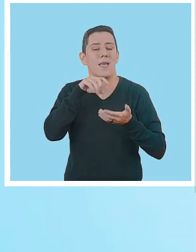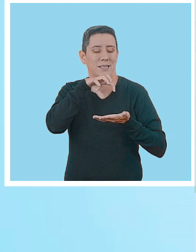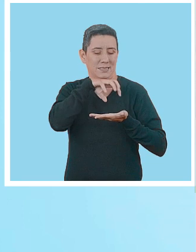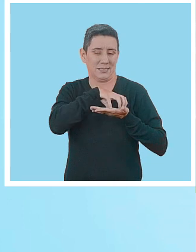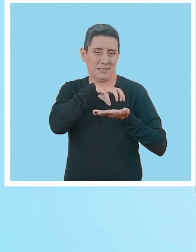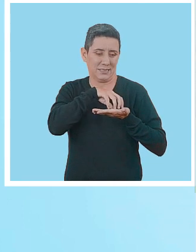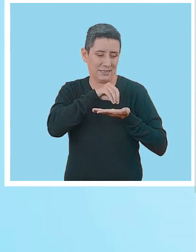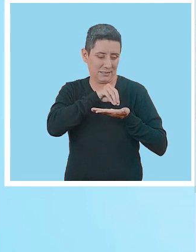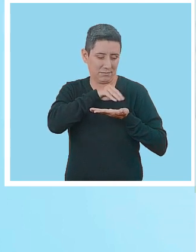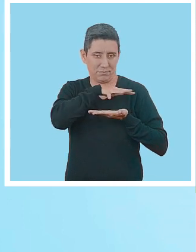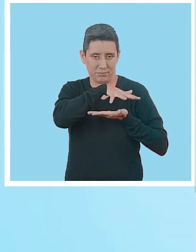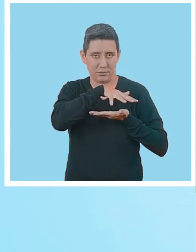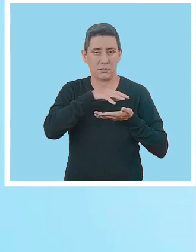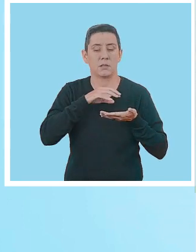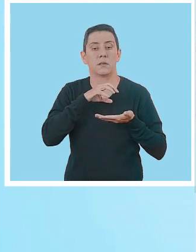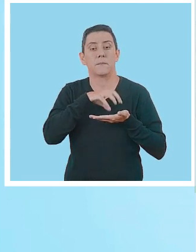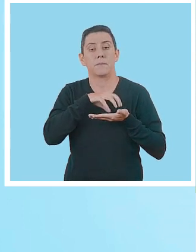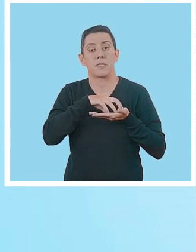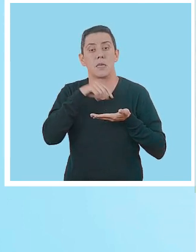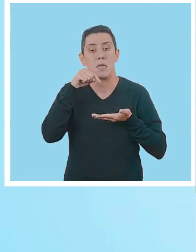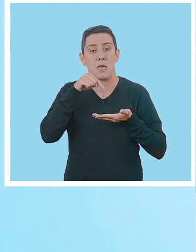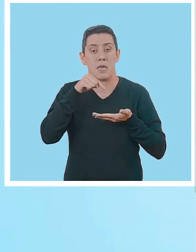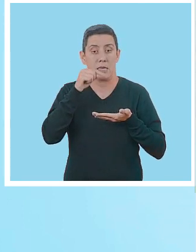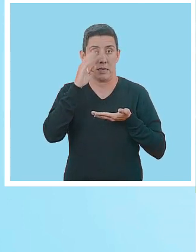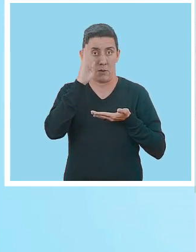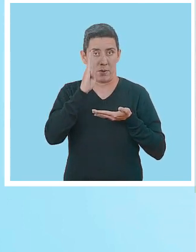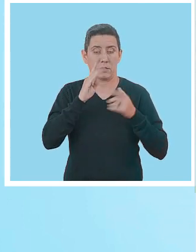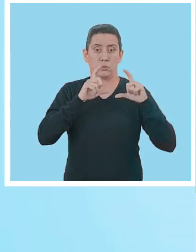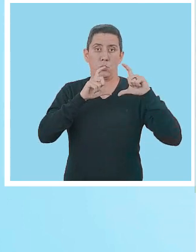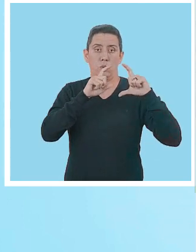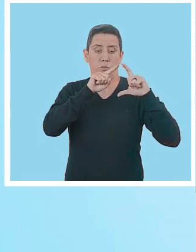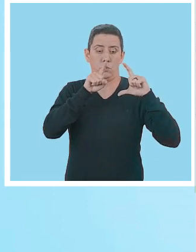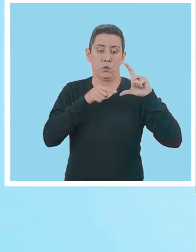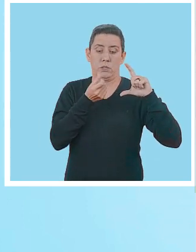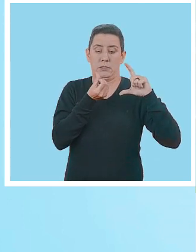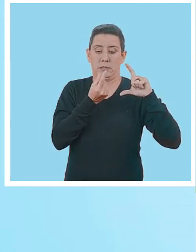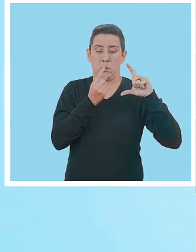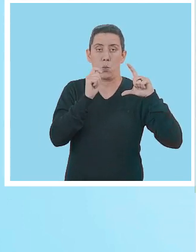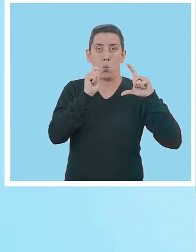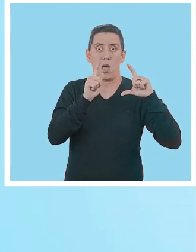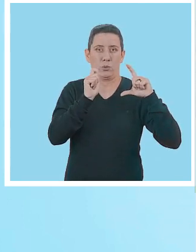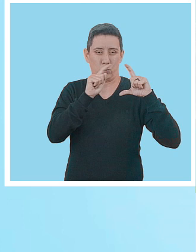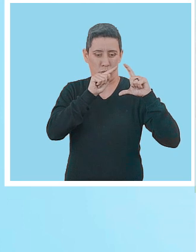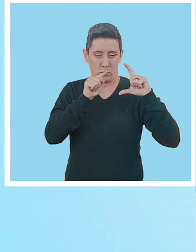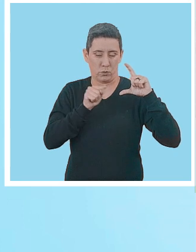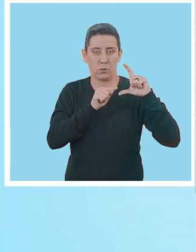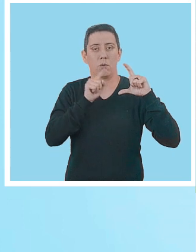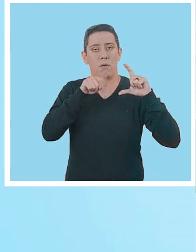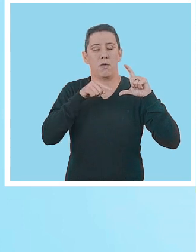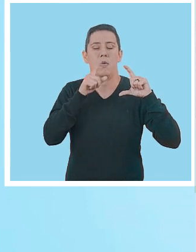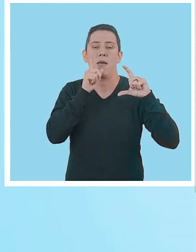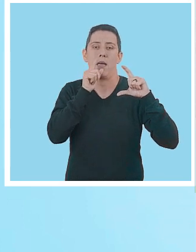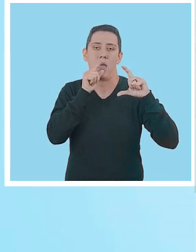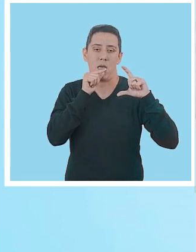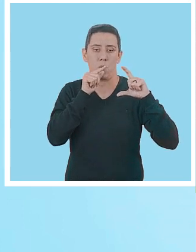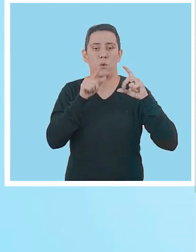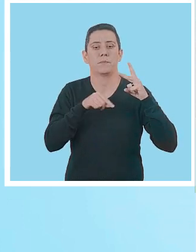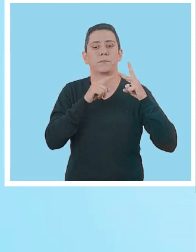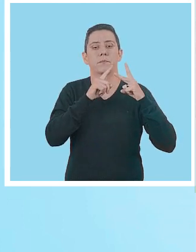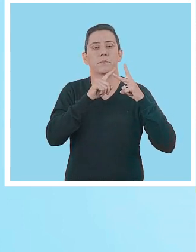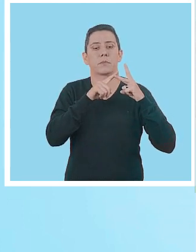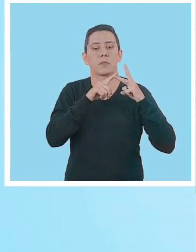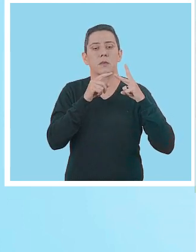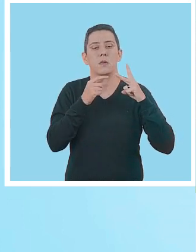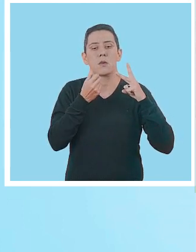por cento são fontes hidráulicas 26 por cento da capacidade instalada são fontes térmicas